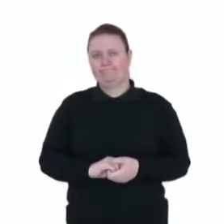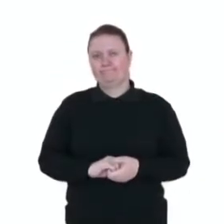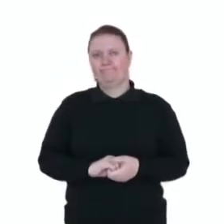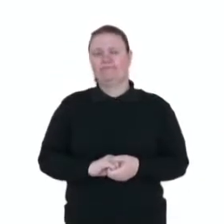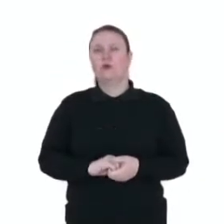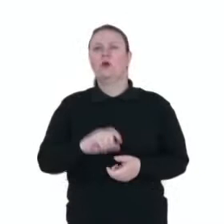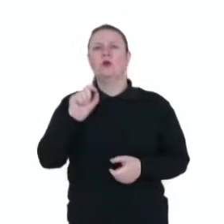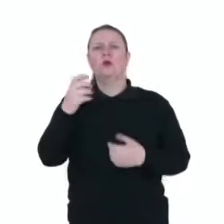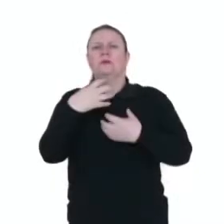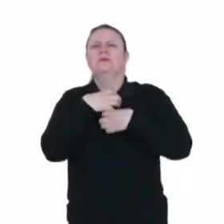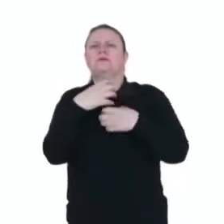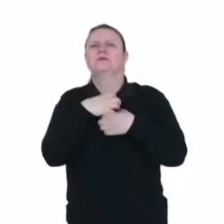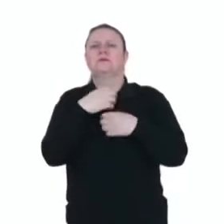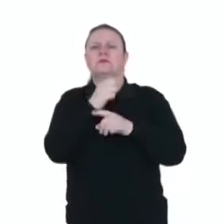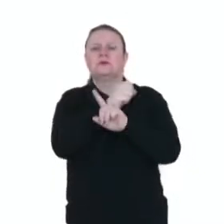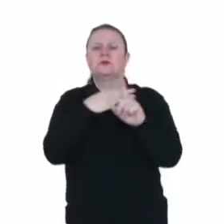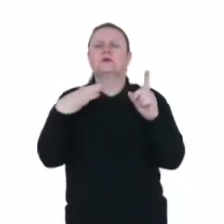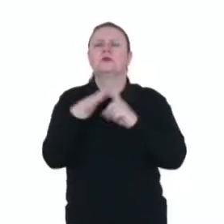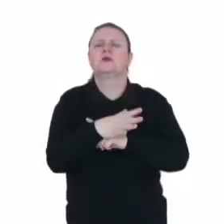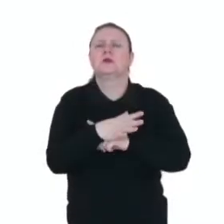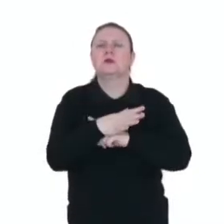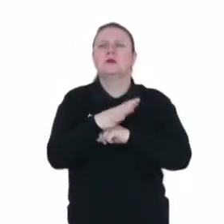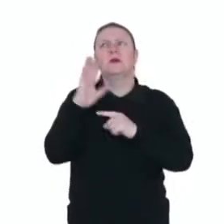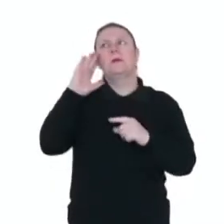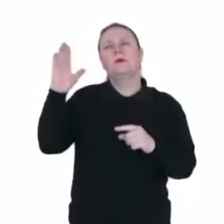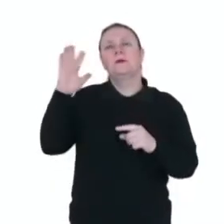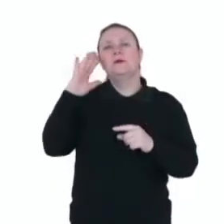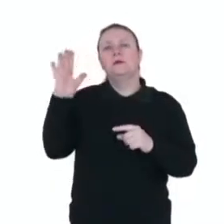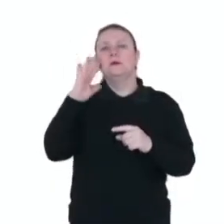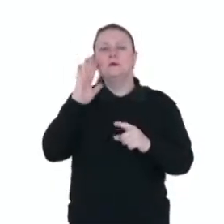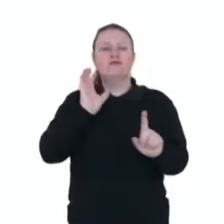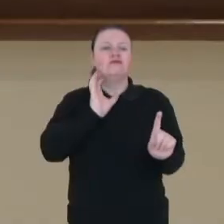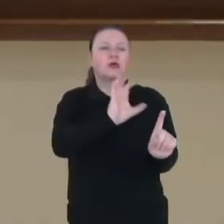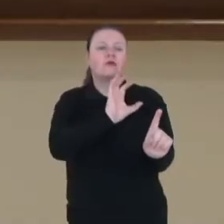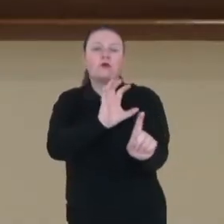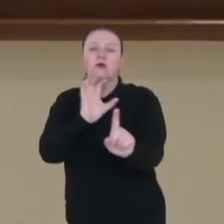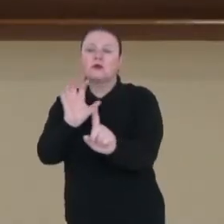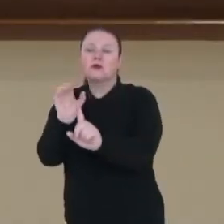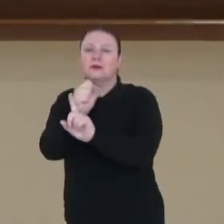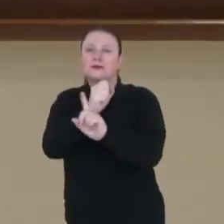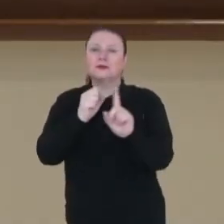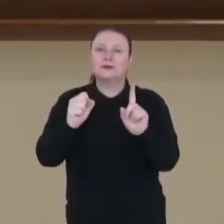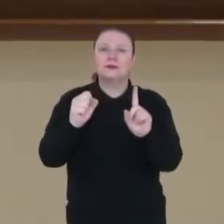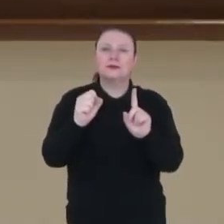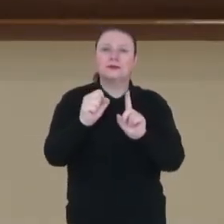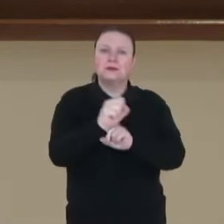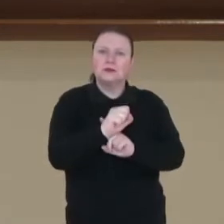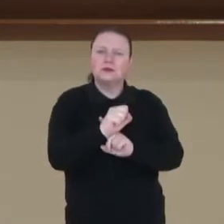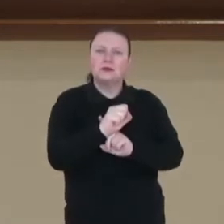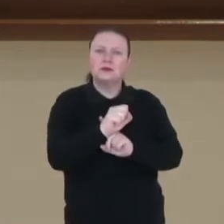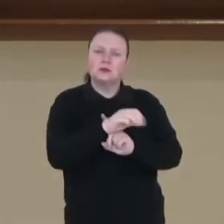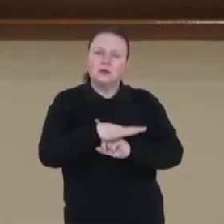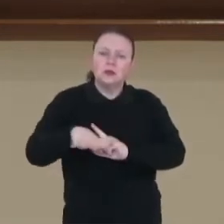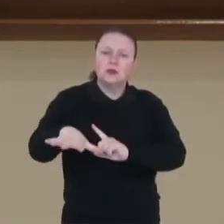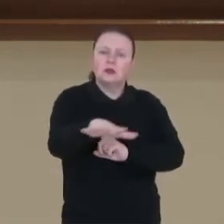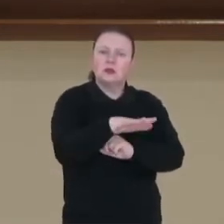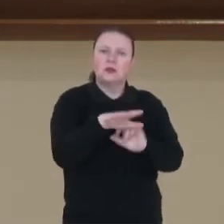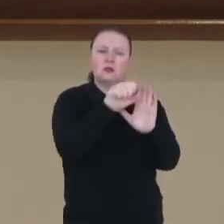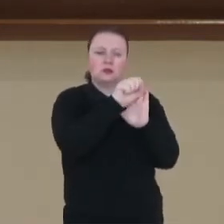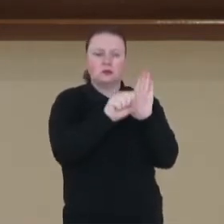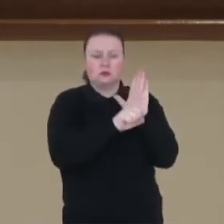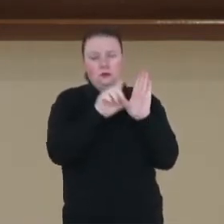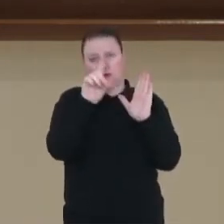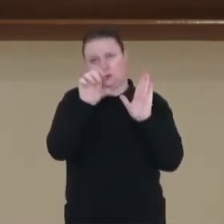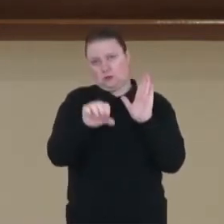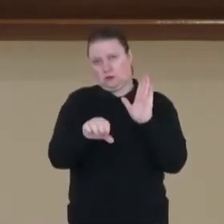darwinismo social ele vai influenciar a sociedade do século XIX? Porque essas ideias do darwinismo social, elas vão